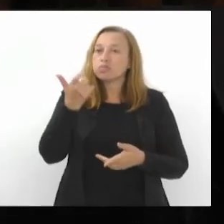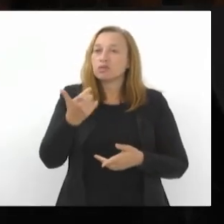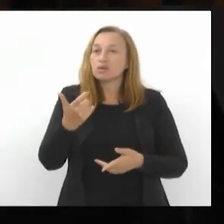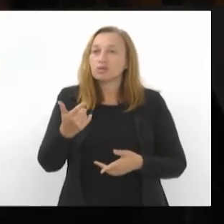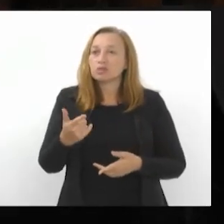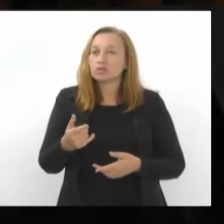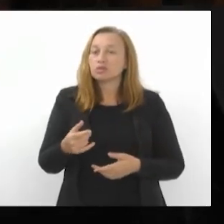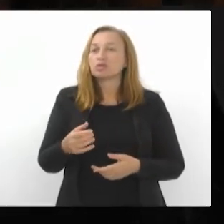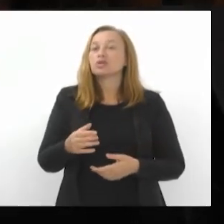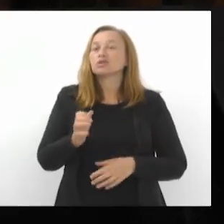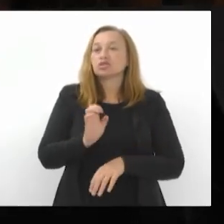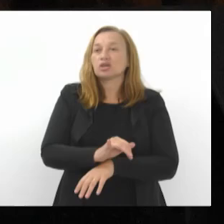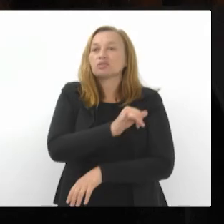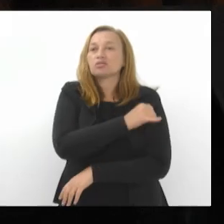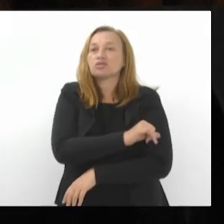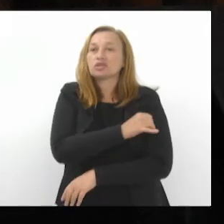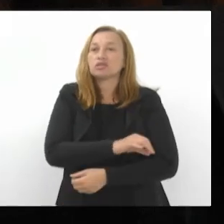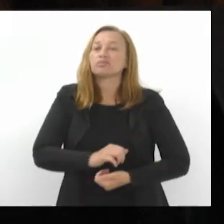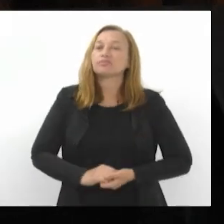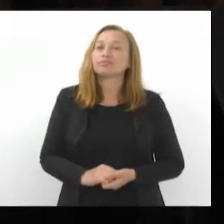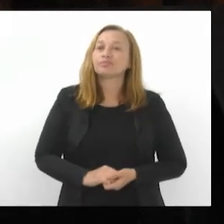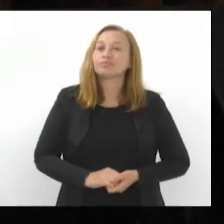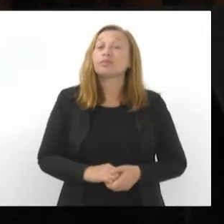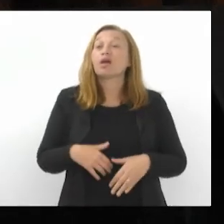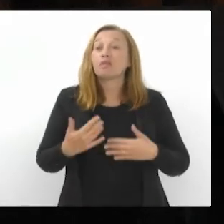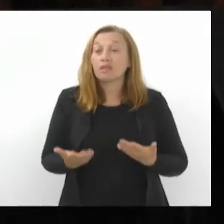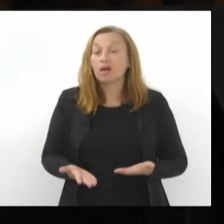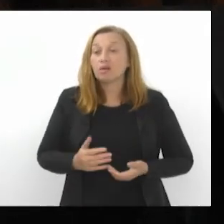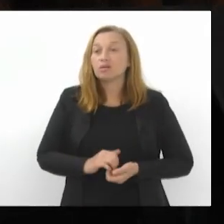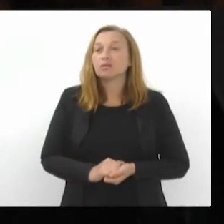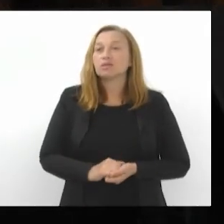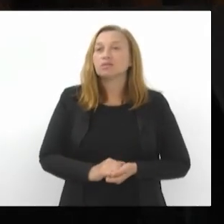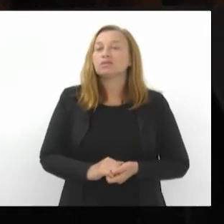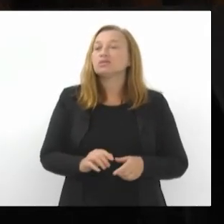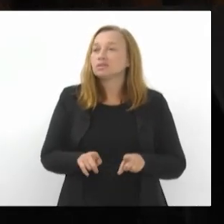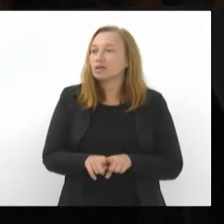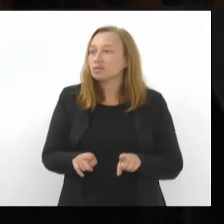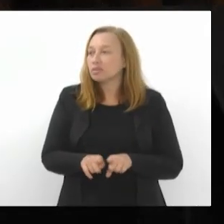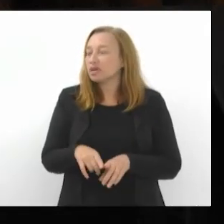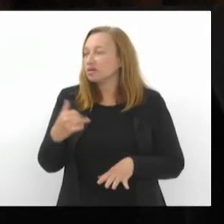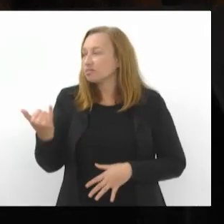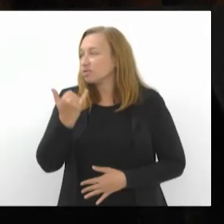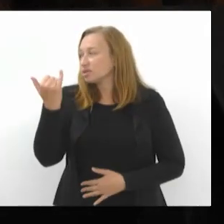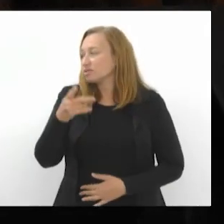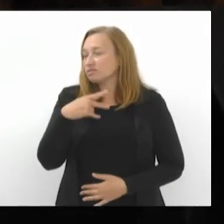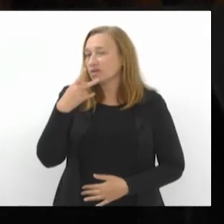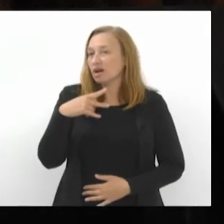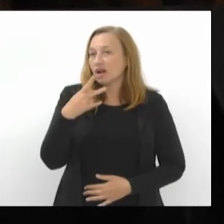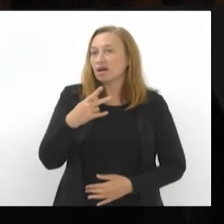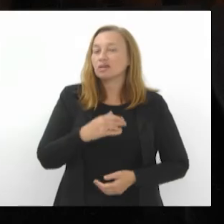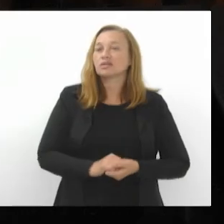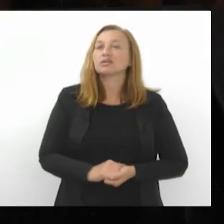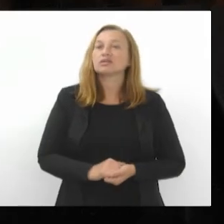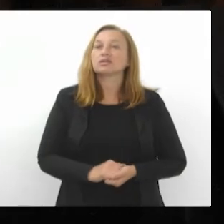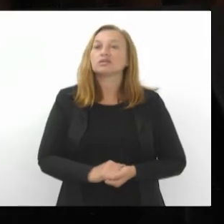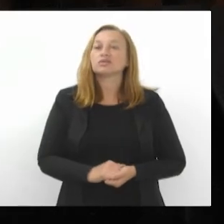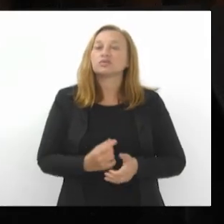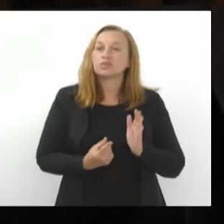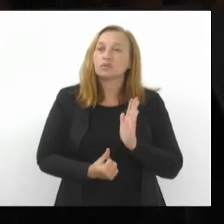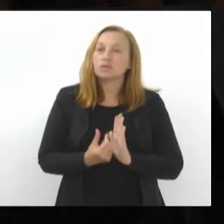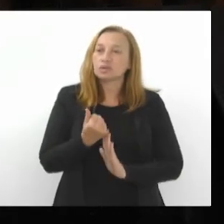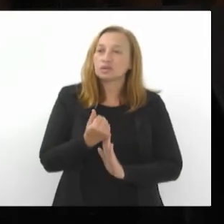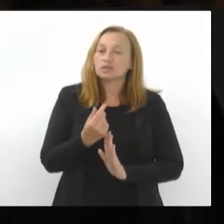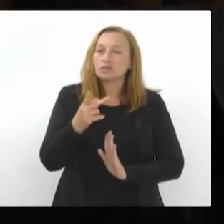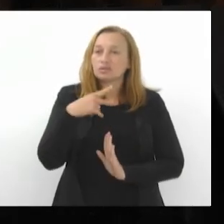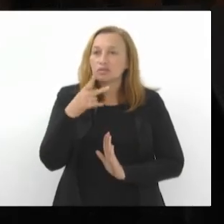inocentes no estado do Rio de Janeiro. Então, aponta também, e é importante dizer, o descompasso desse orçamento